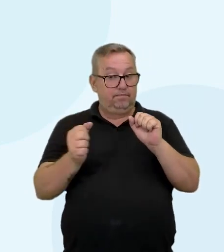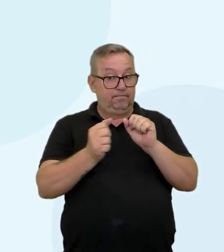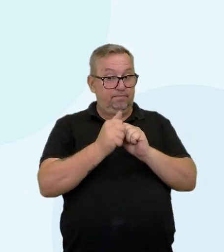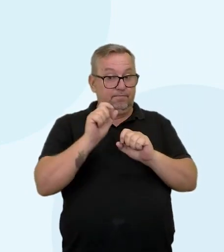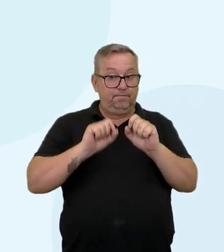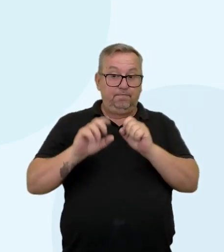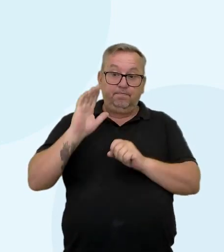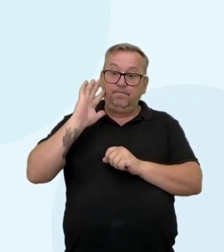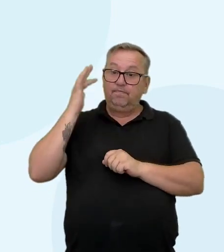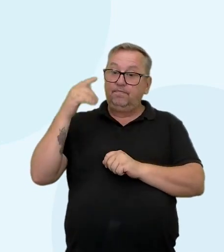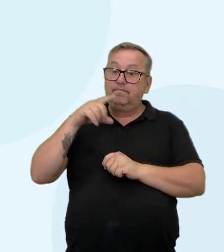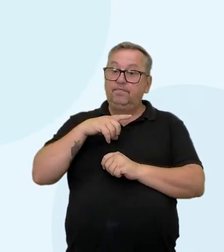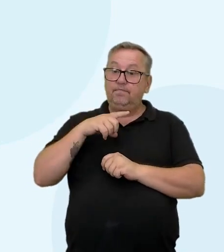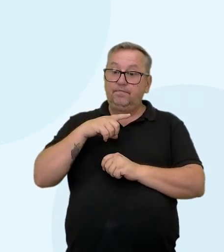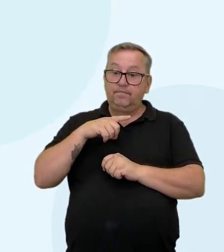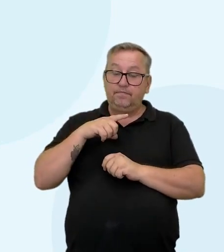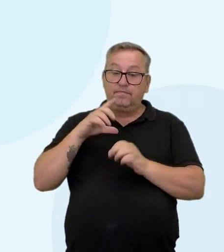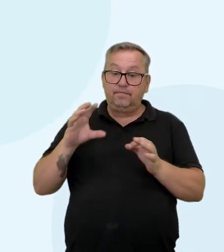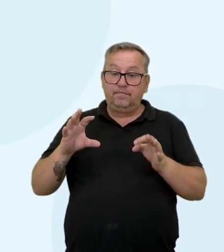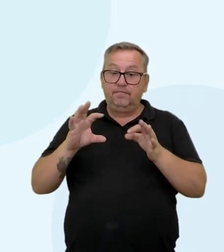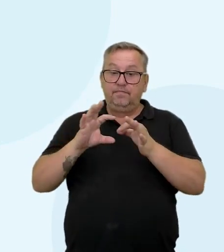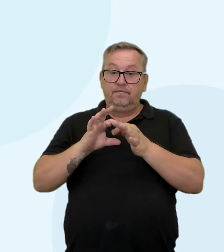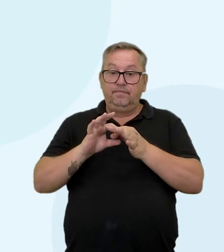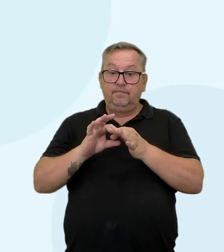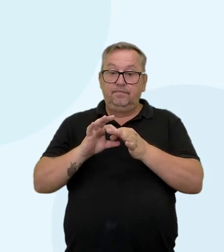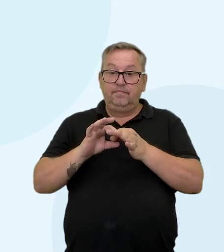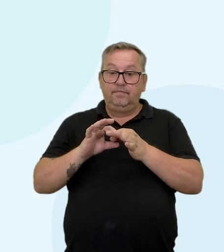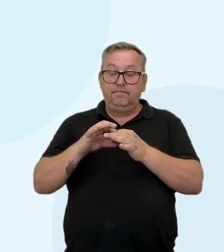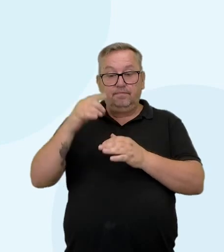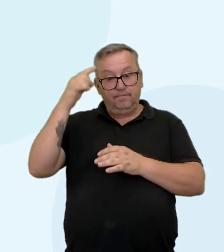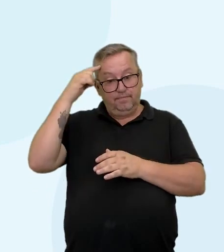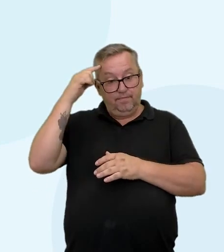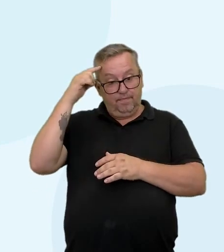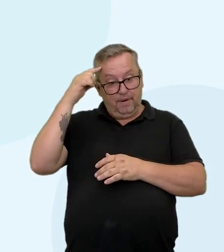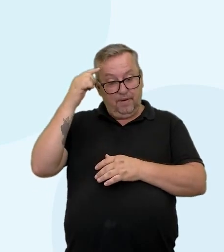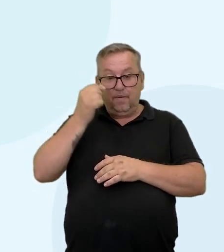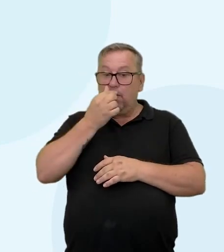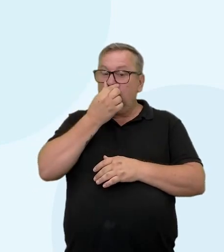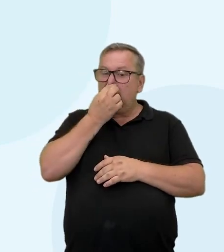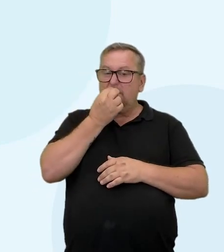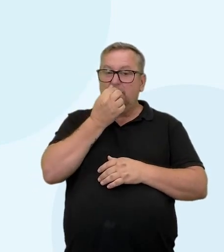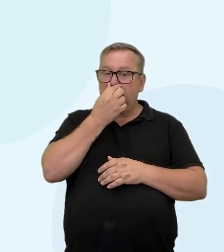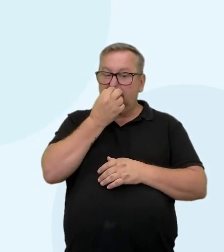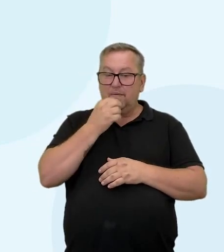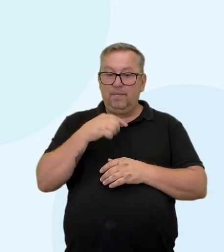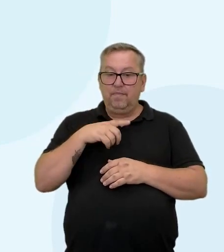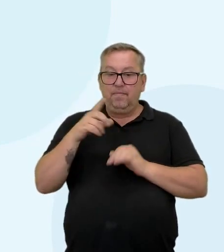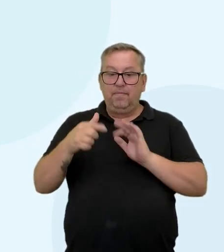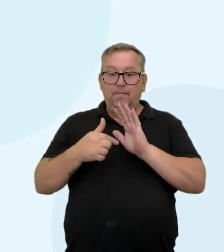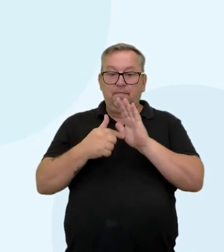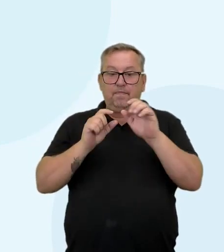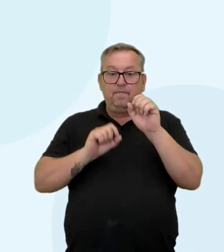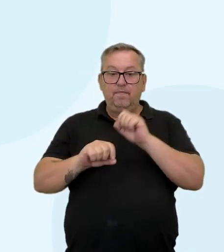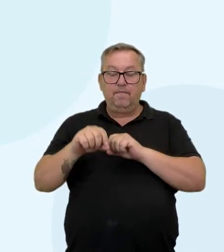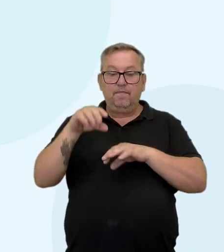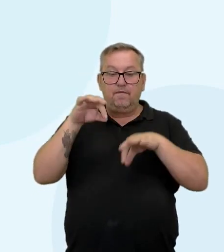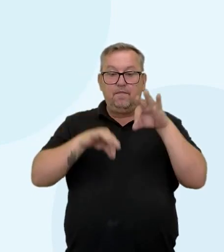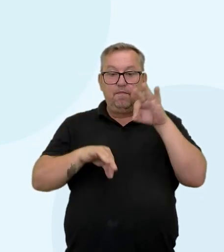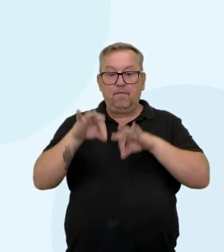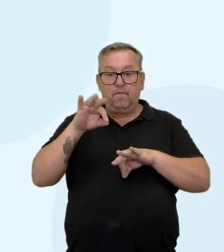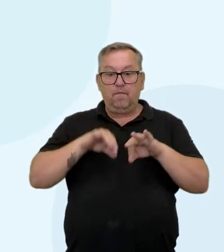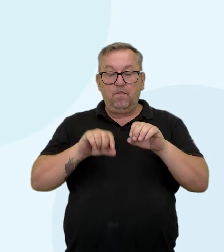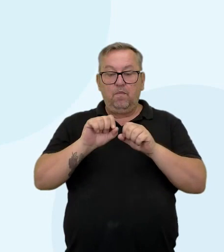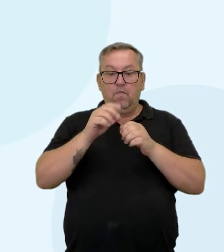simultaneamente, né? Existe e integradamente, vou frisar mais essa palavra, integradamente, aparece aí as oficinas de